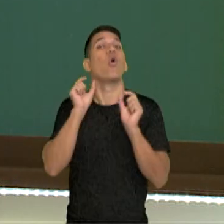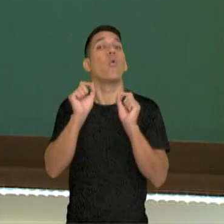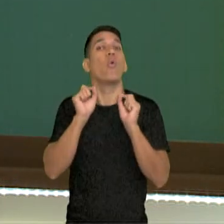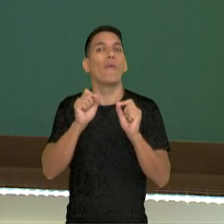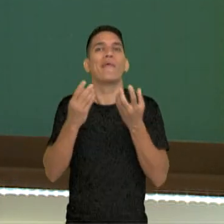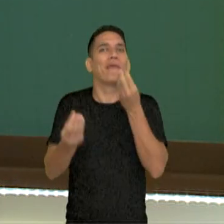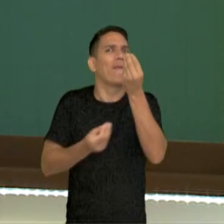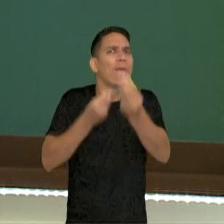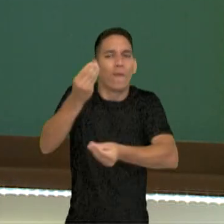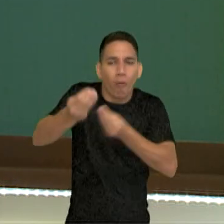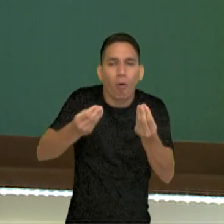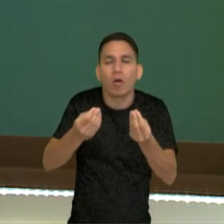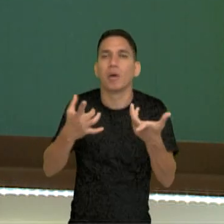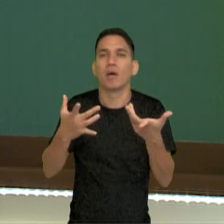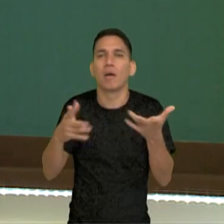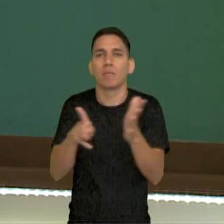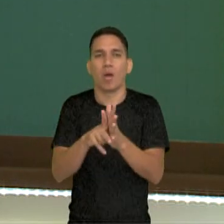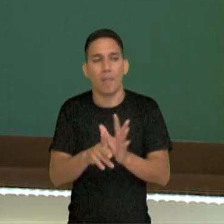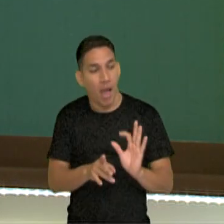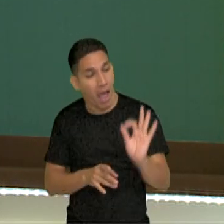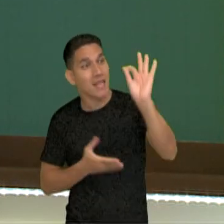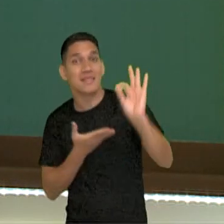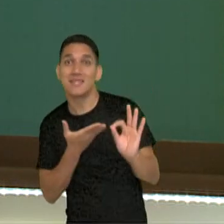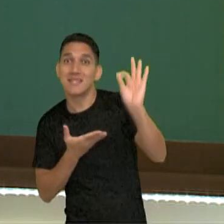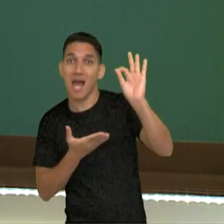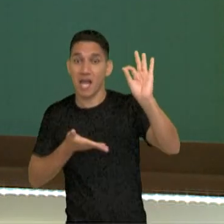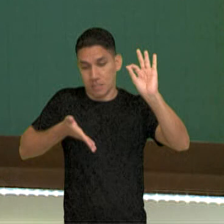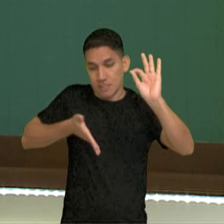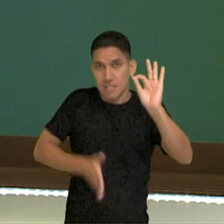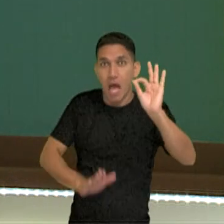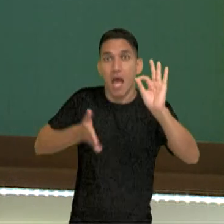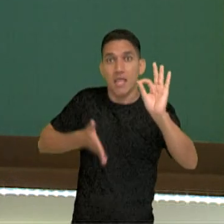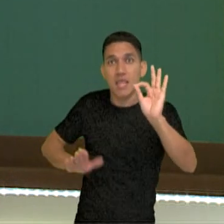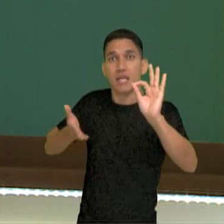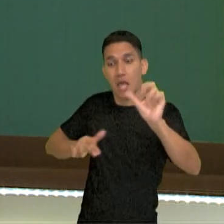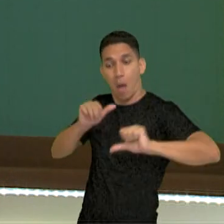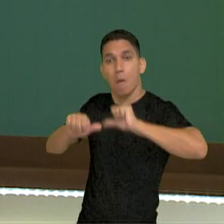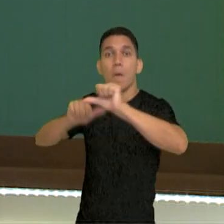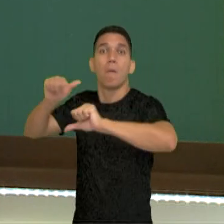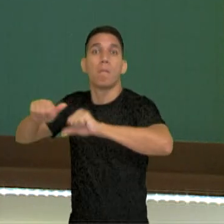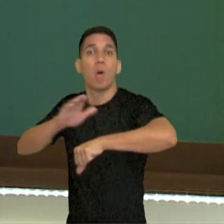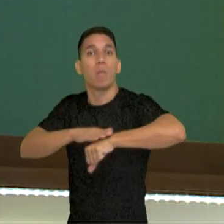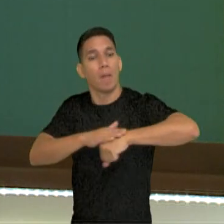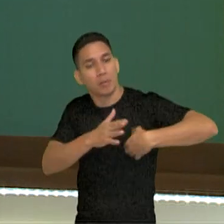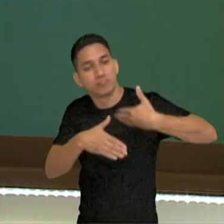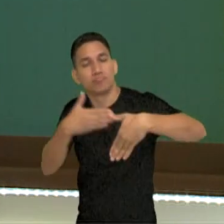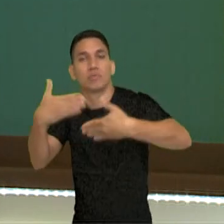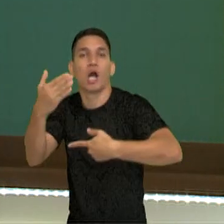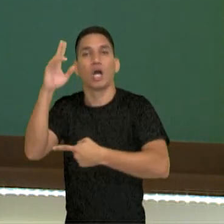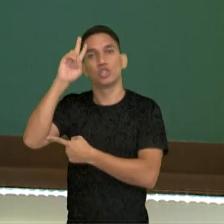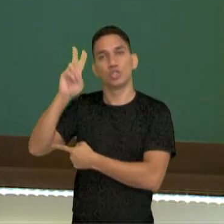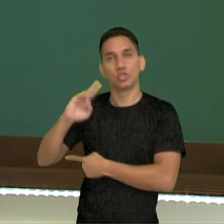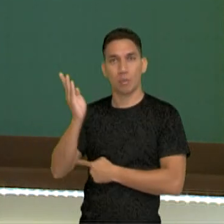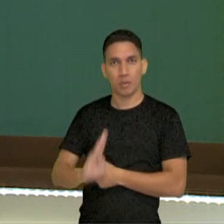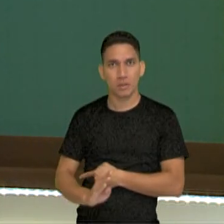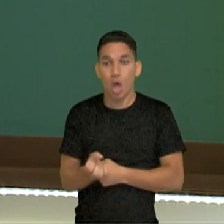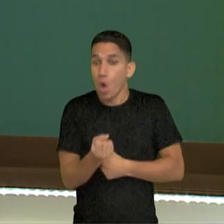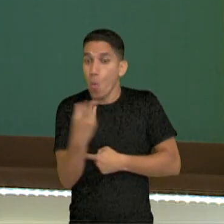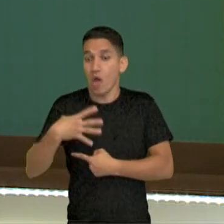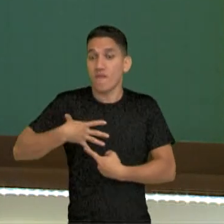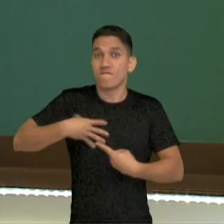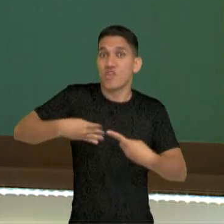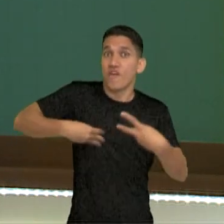de como as taxas de natalidade se modificaram ao longo da história do Brasil. A quantidade de filhos